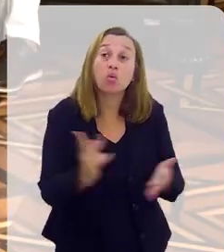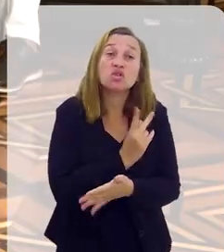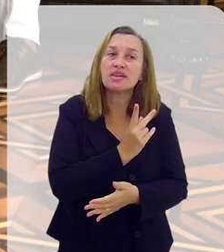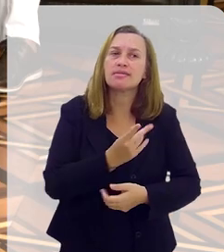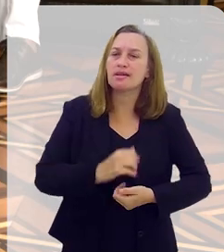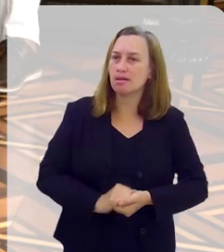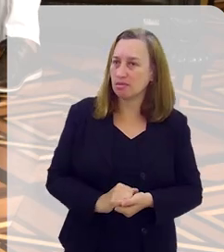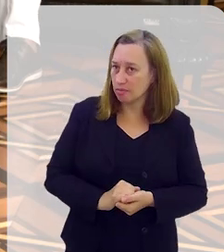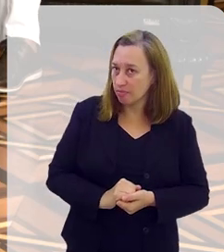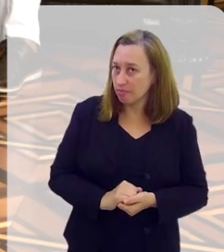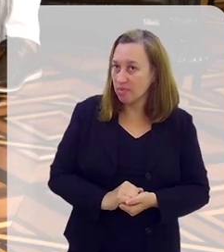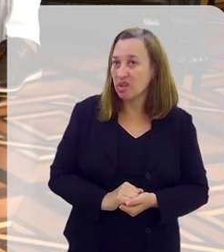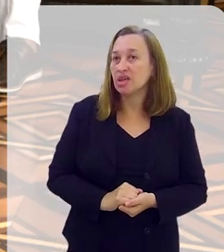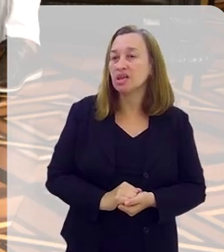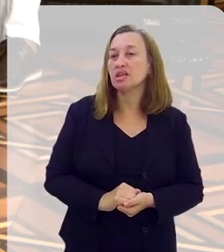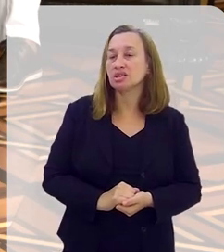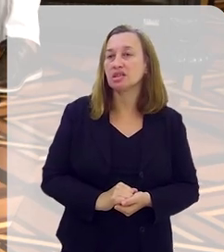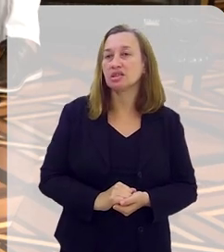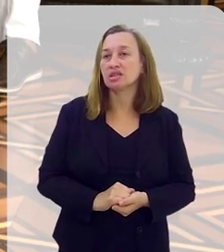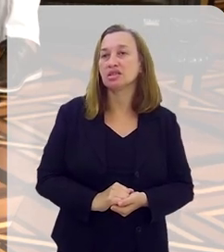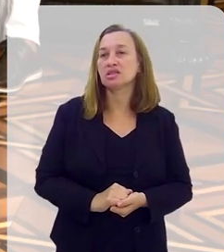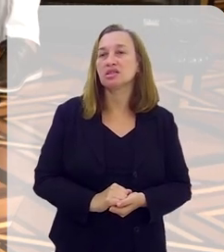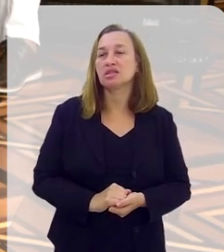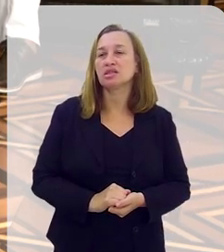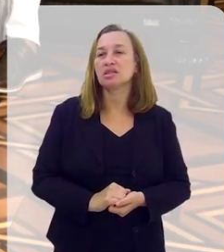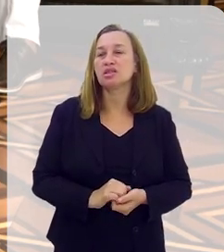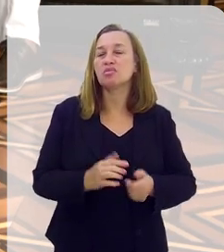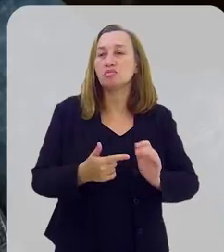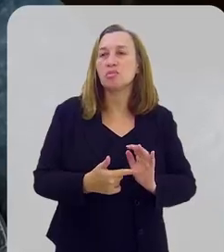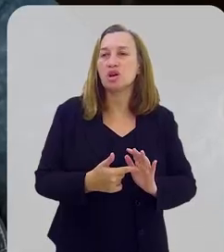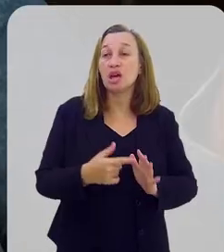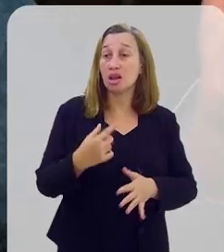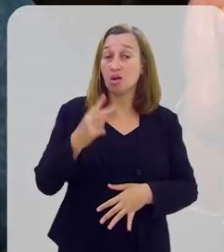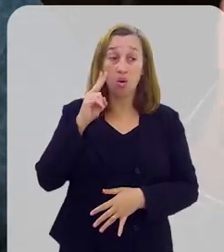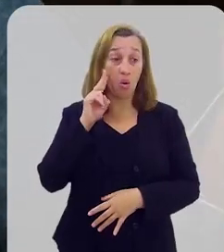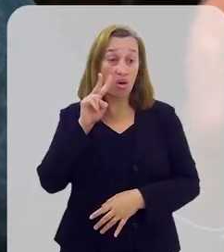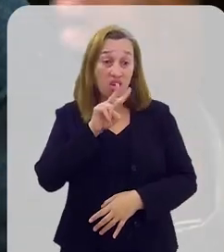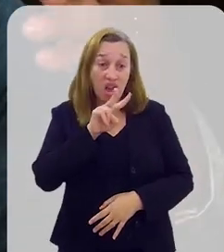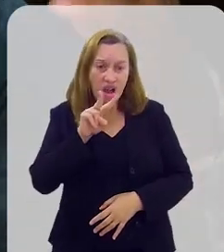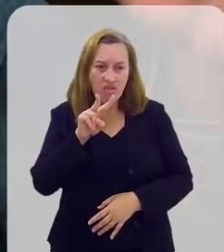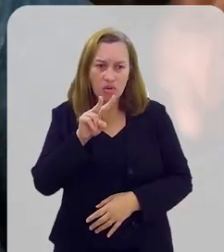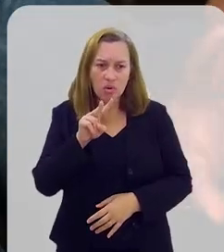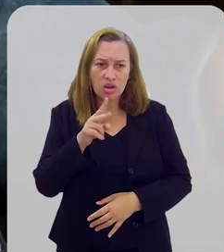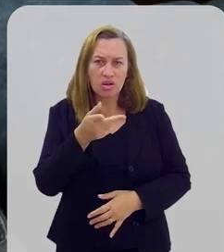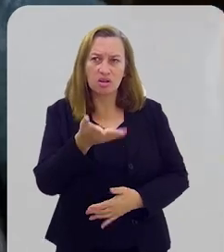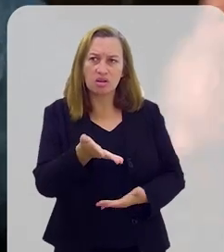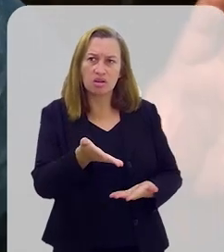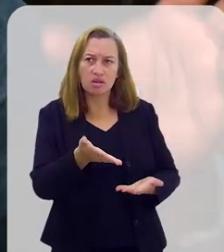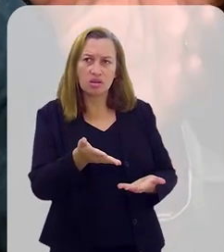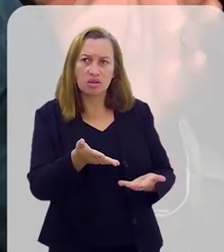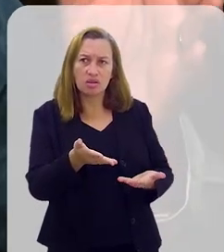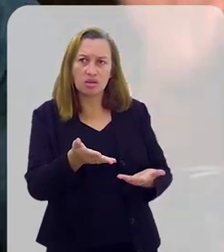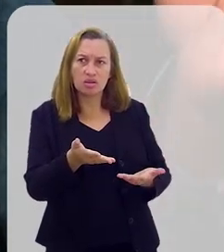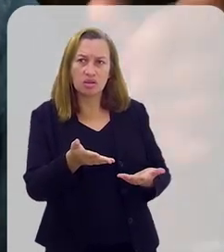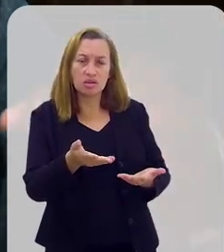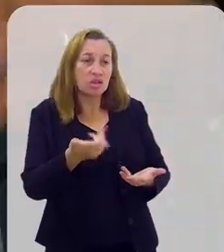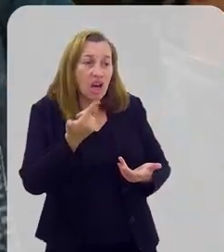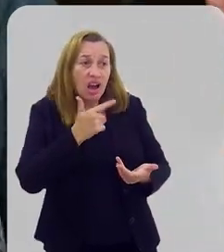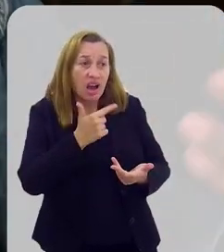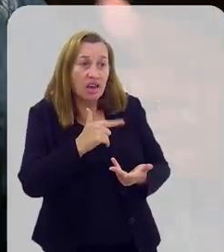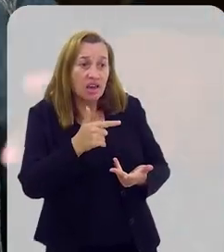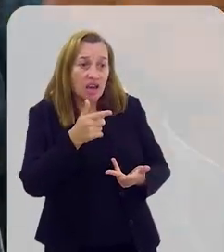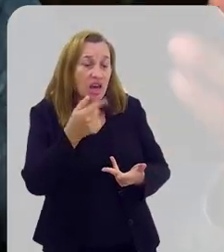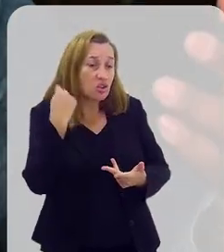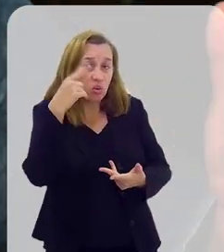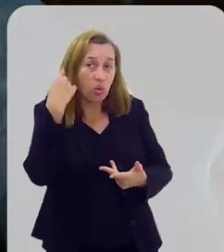está rolando por baixo né então é isso que é é isso é essa impressão que eles passavam eles olhavam para eles com com desdém começavam